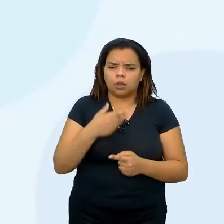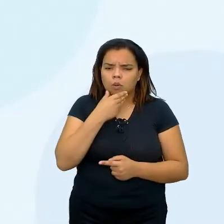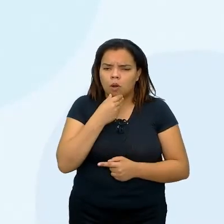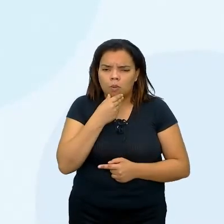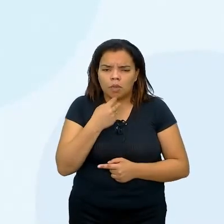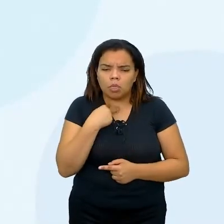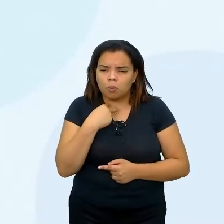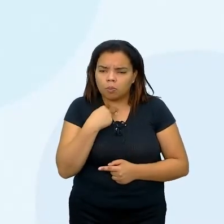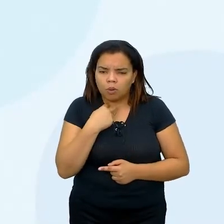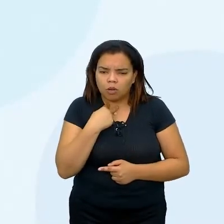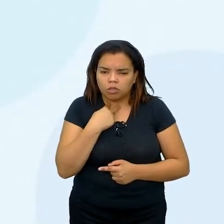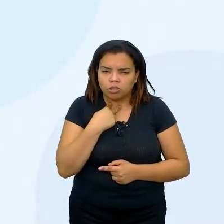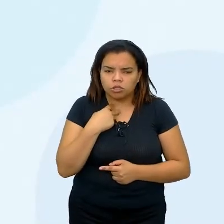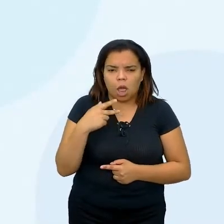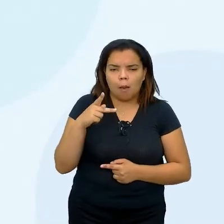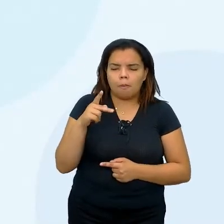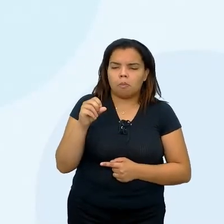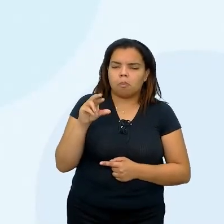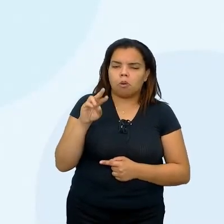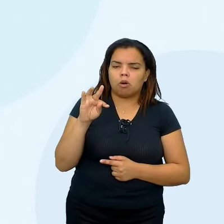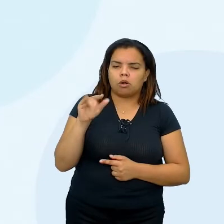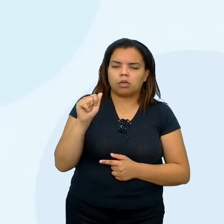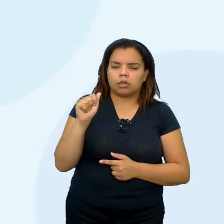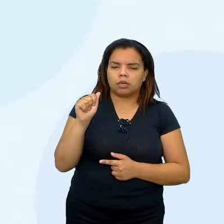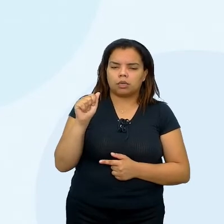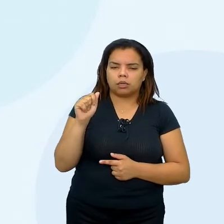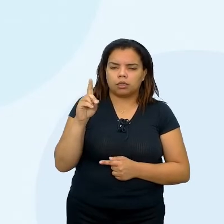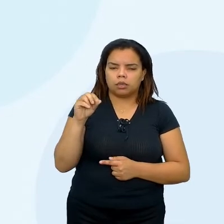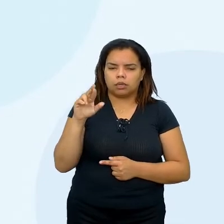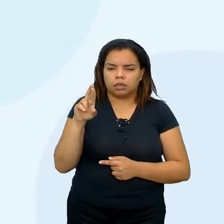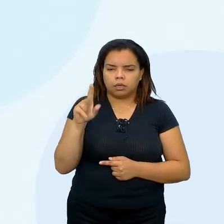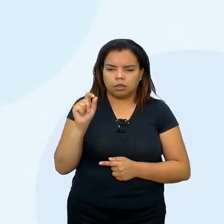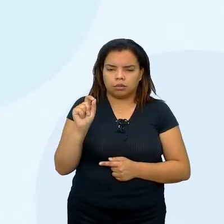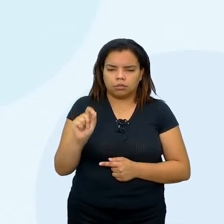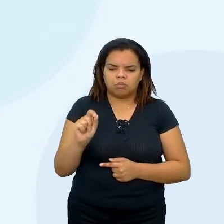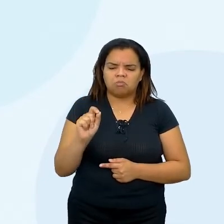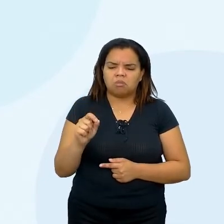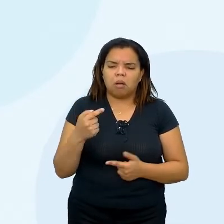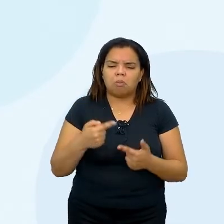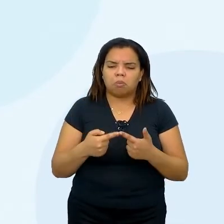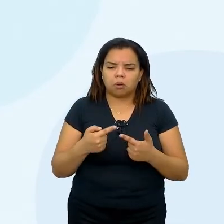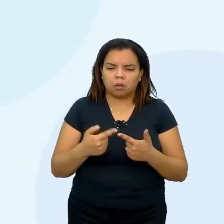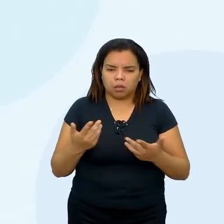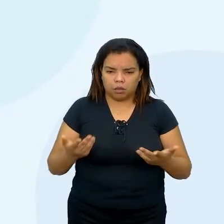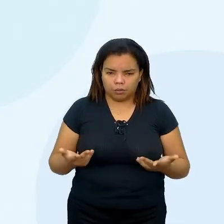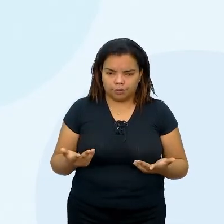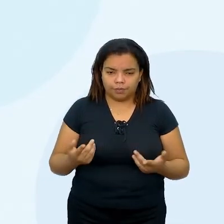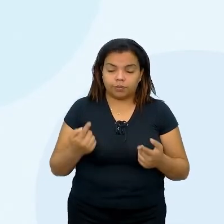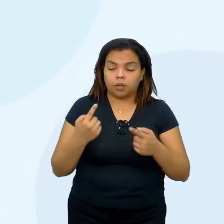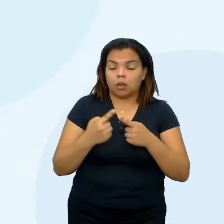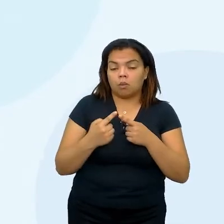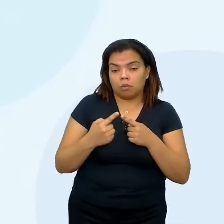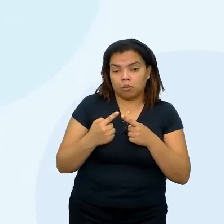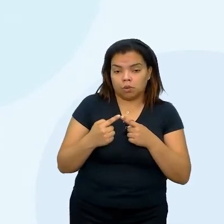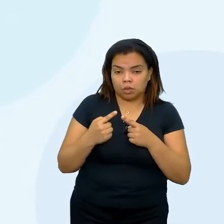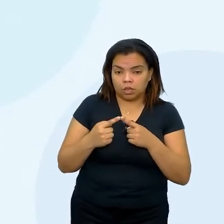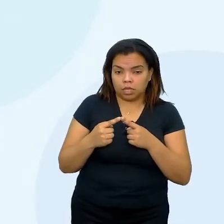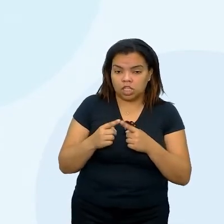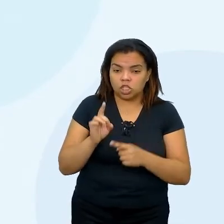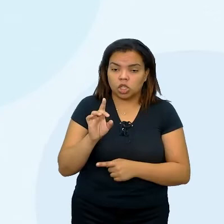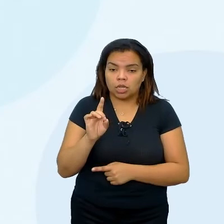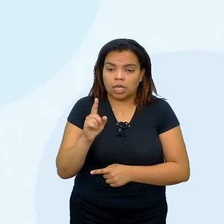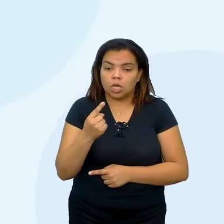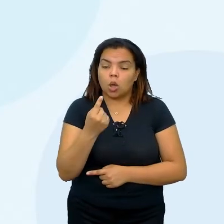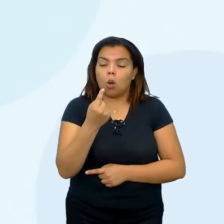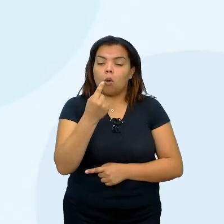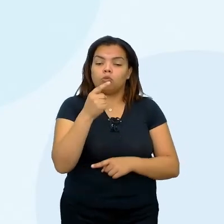pergunta interessante, né? Por que o homem não pode ser portador? Justamente porque o homem, ele recebe apenas um